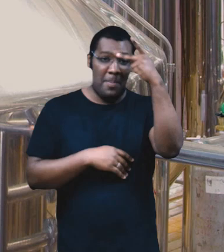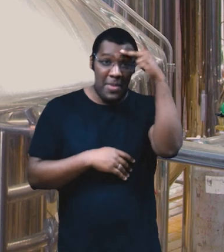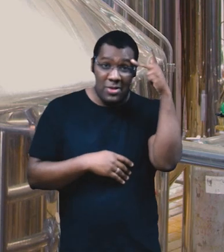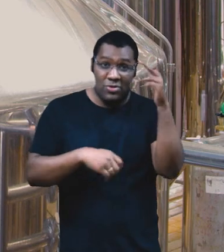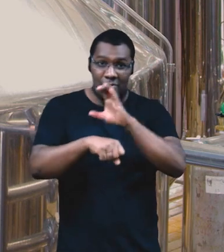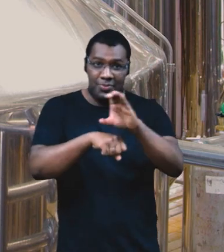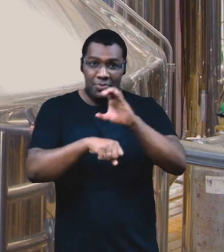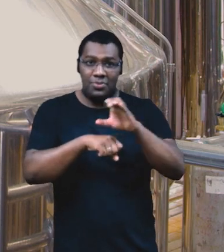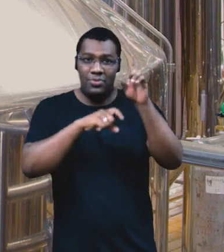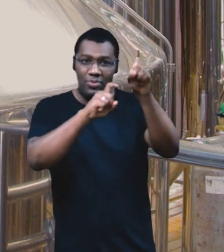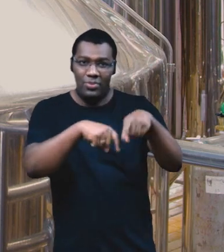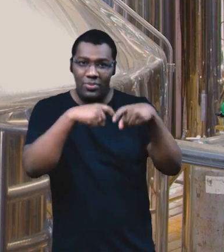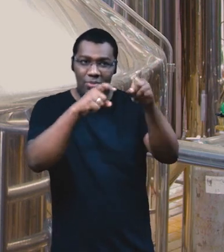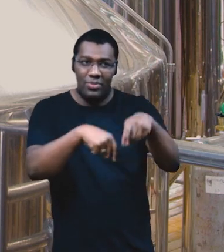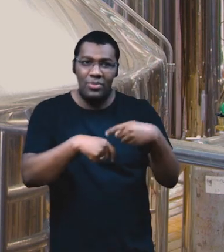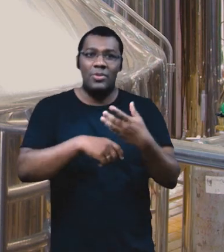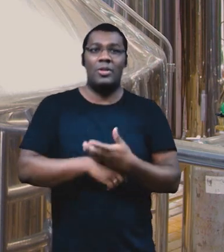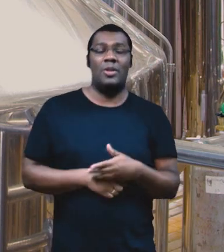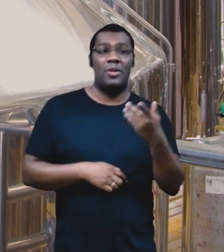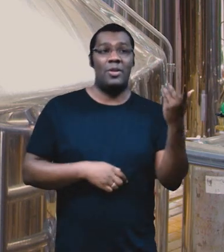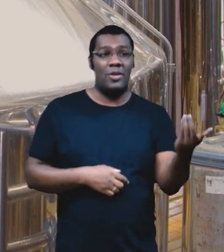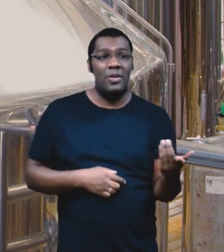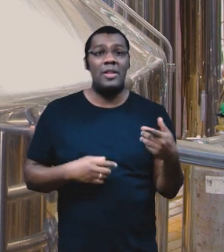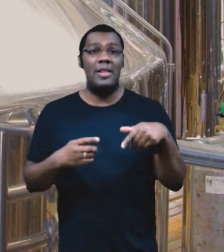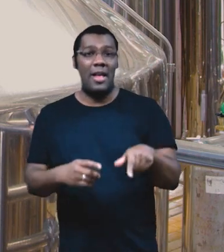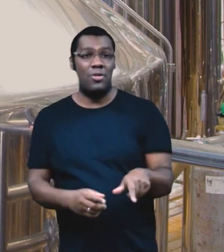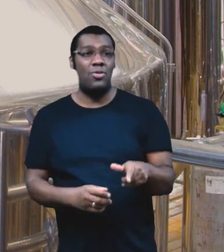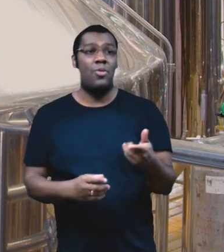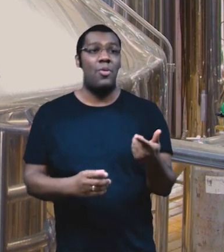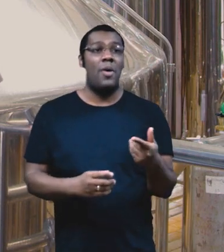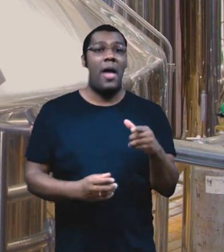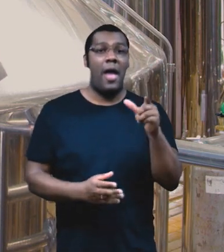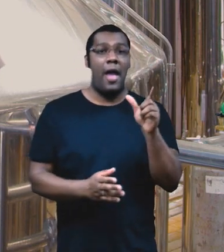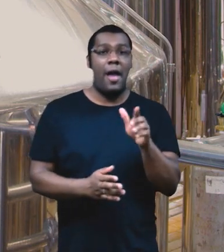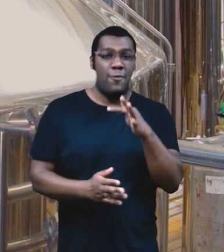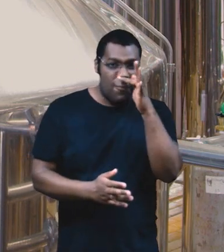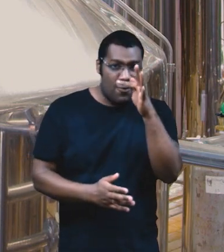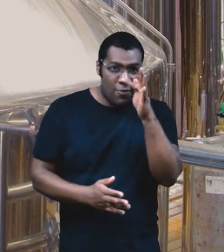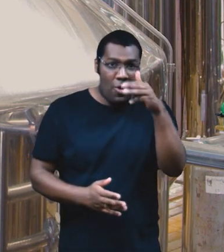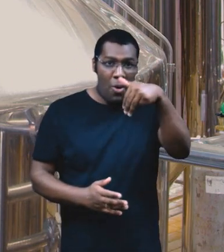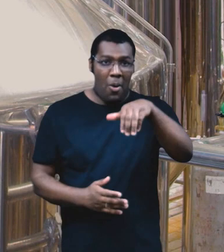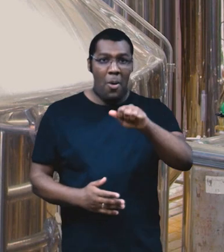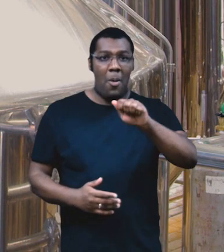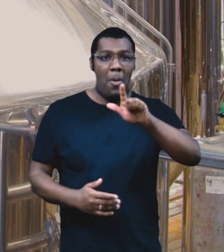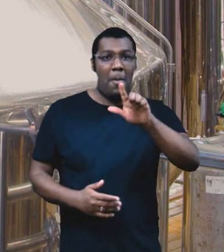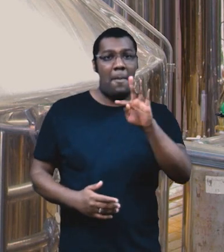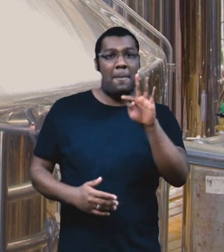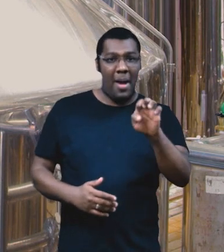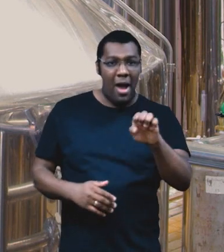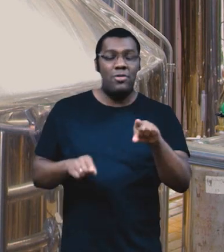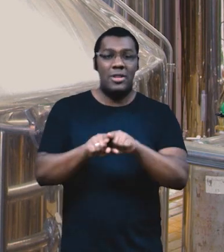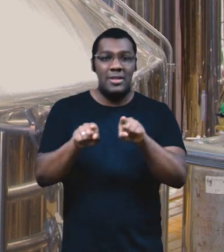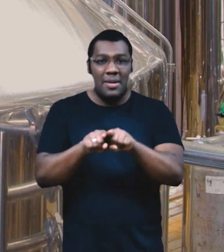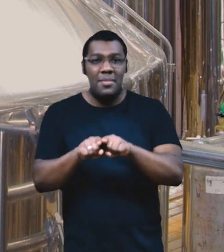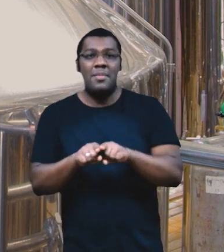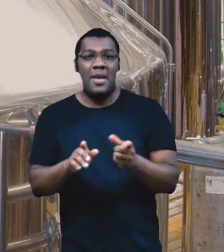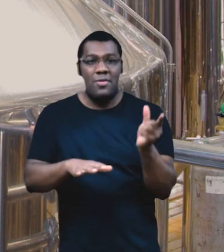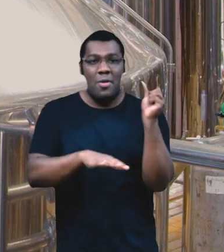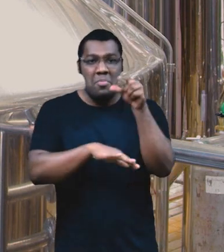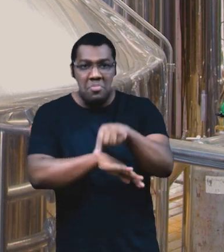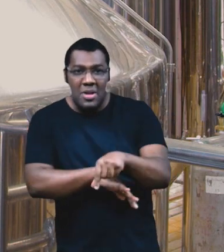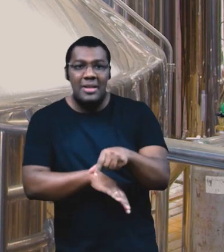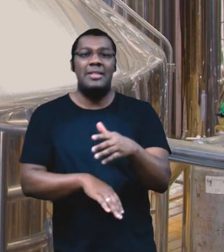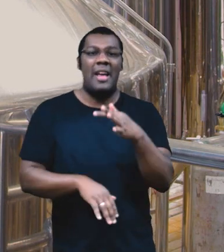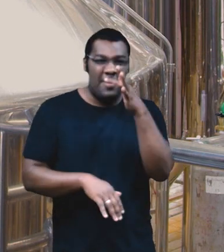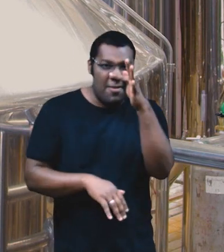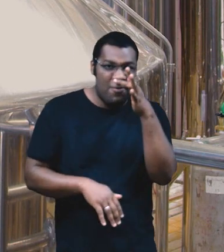cultivo de maltes, trigo, talvez algumas pesquisas em lúpulo. Acho que o IFB consegue. Para além de criar uma